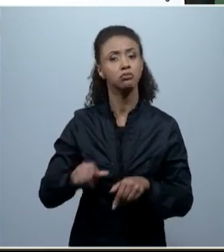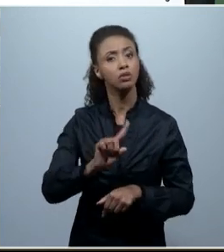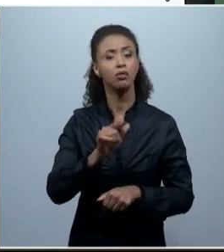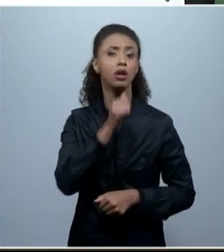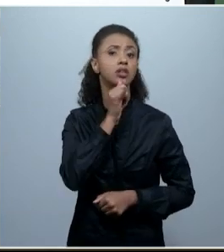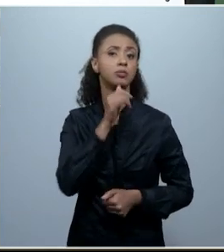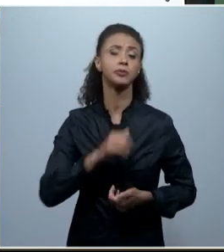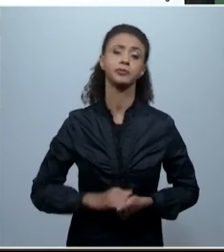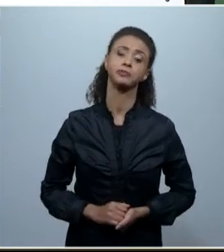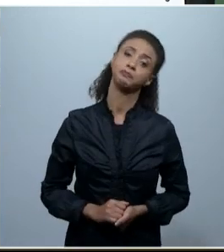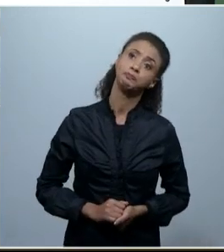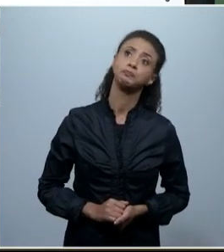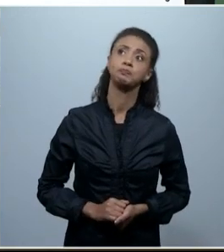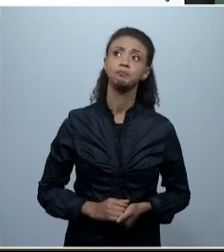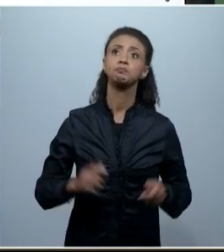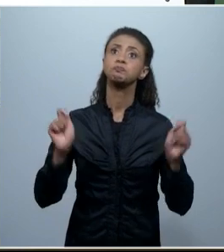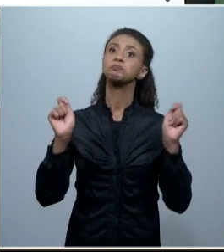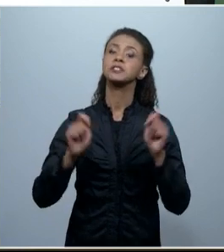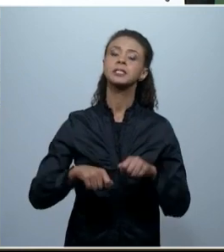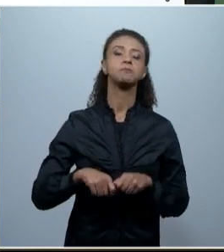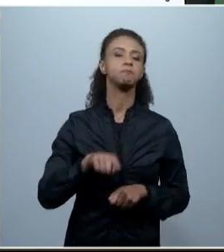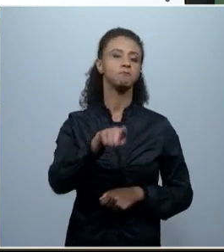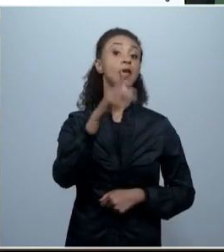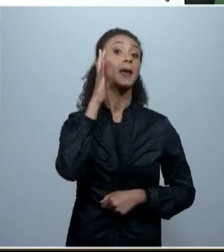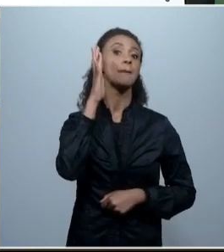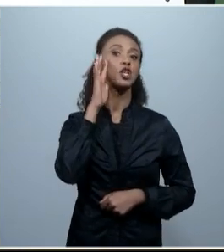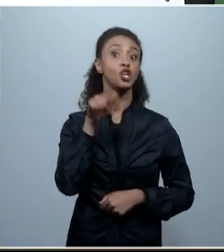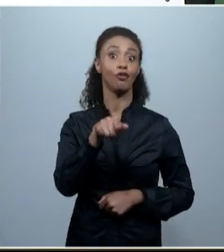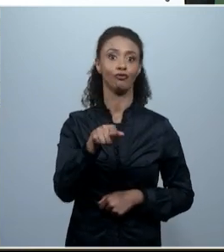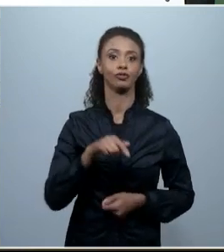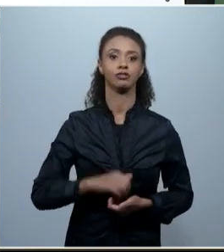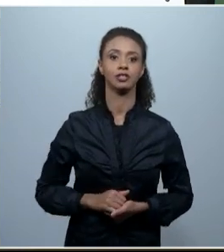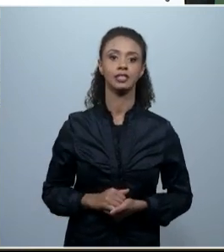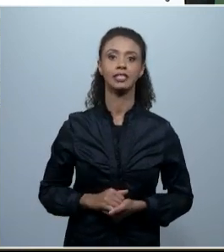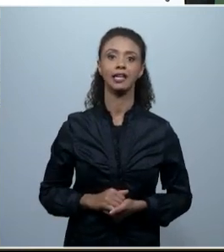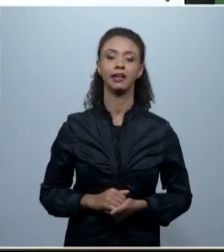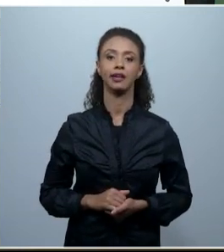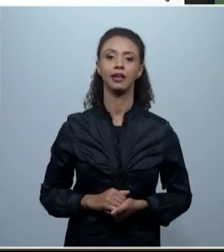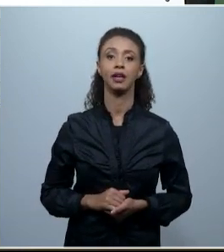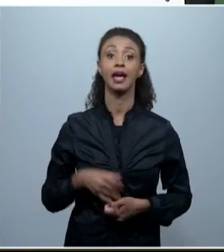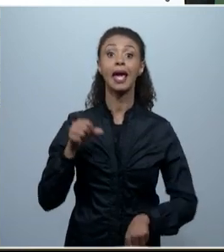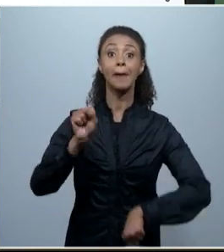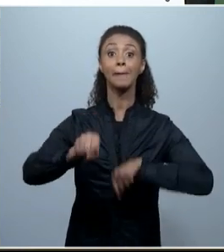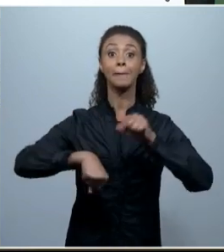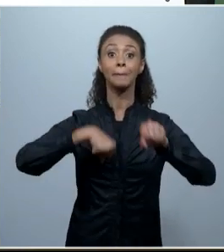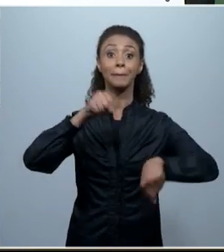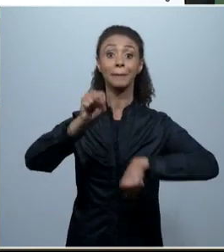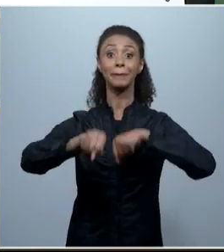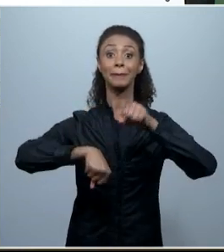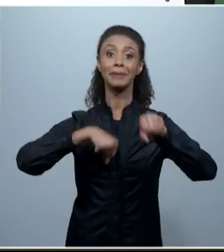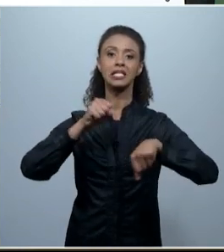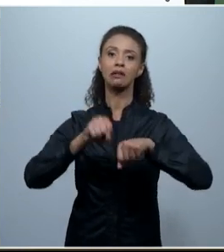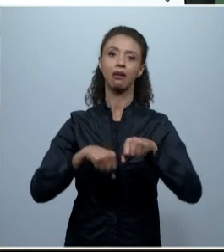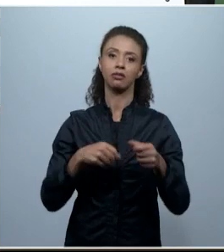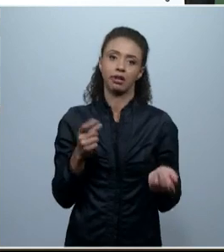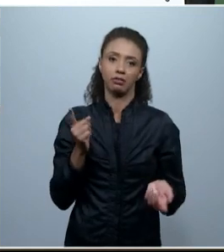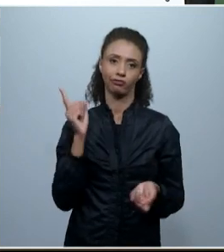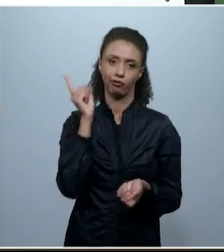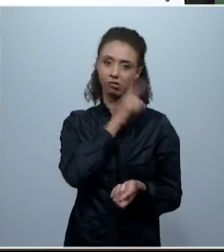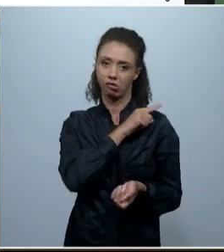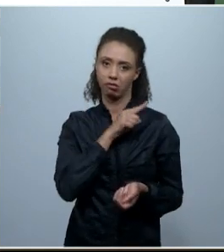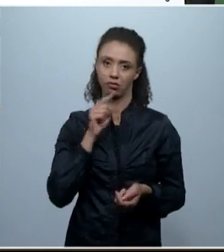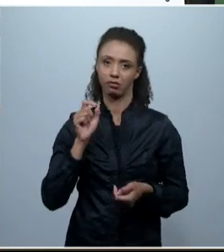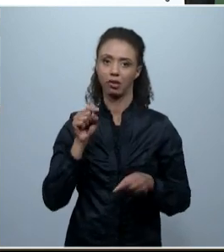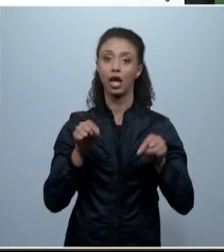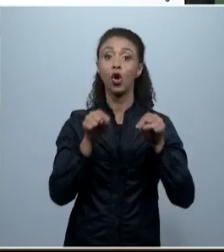você pode fazer imagina que você fez uma bicicleta com o pneu quadrado saiu errado de fabrico pneu em vez de